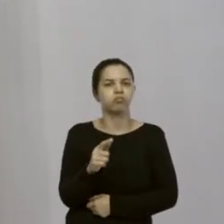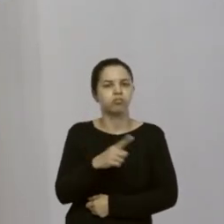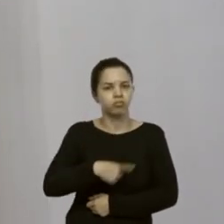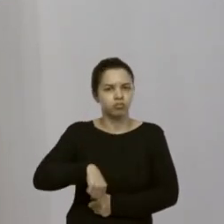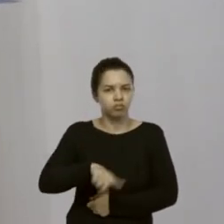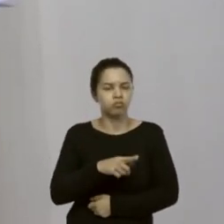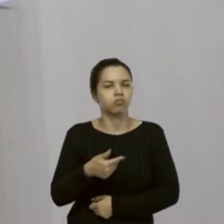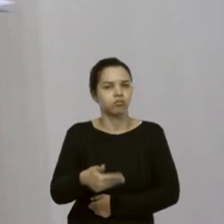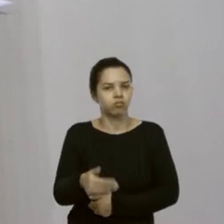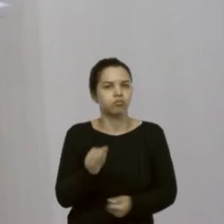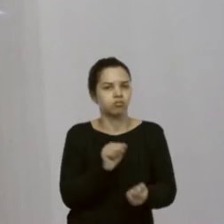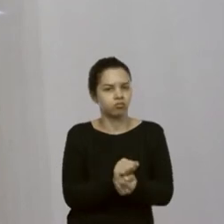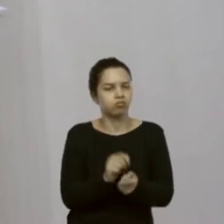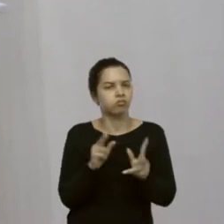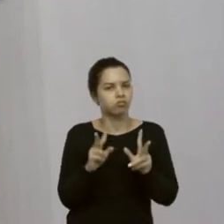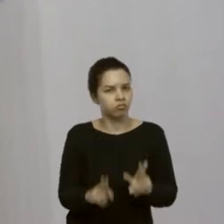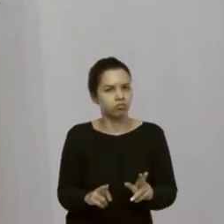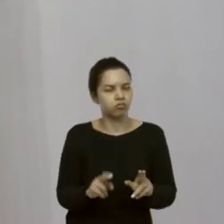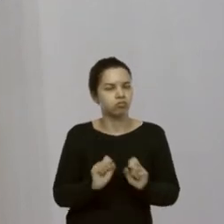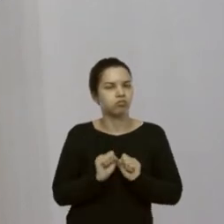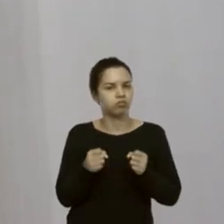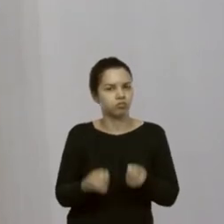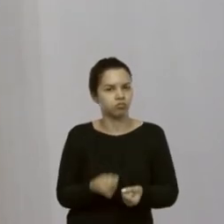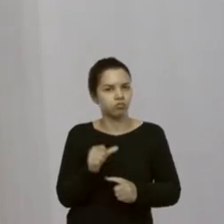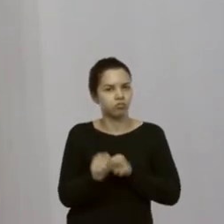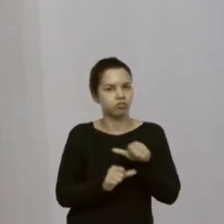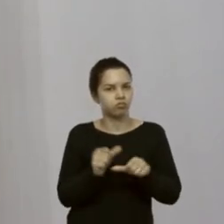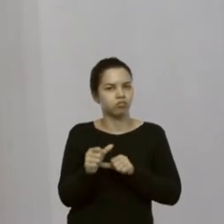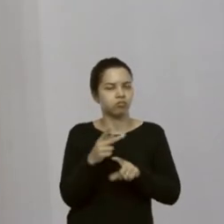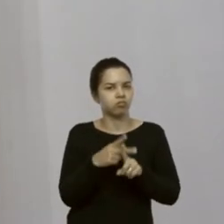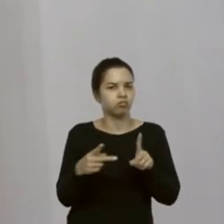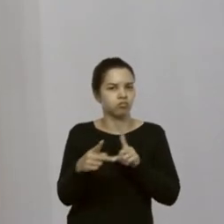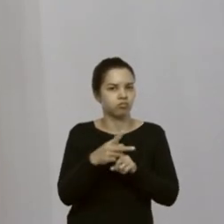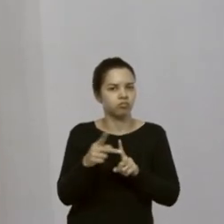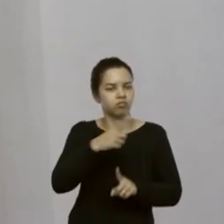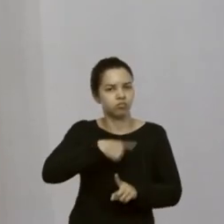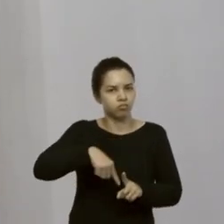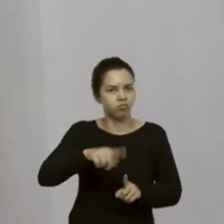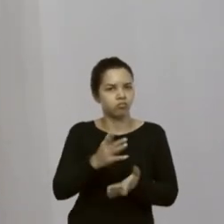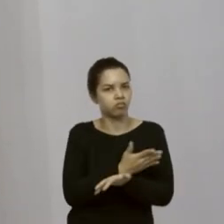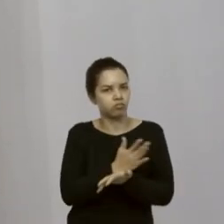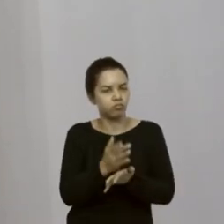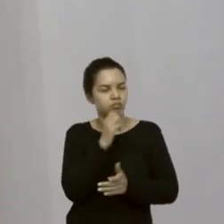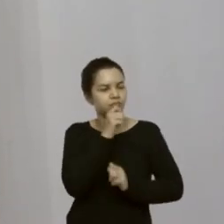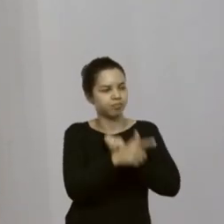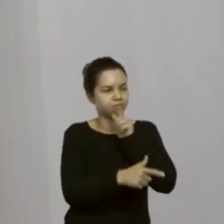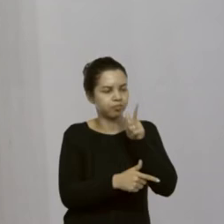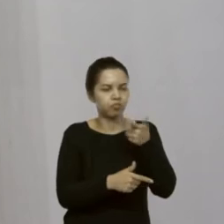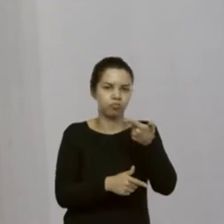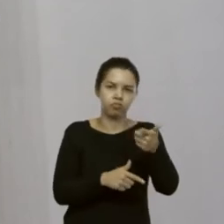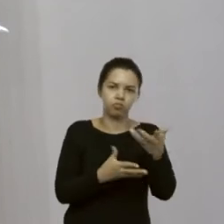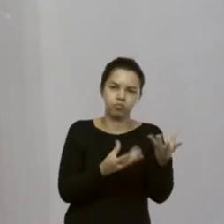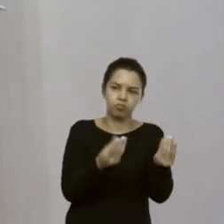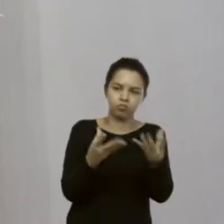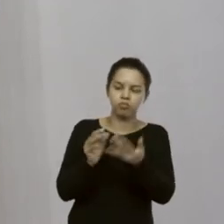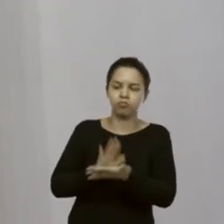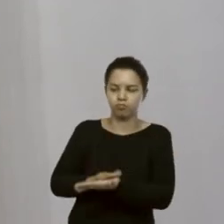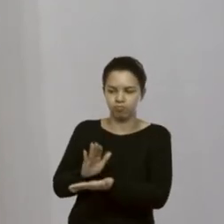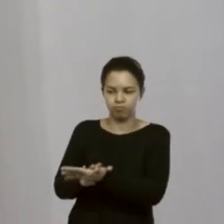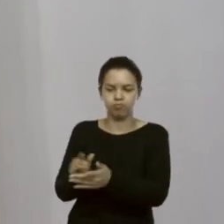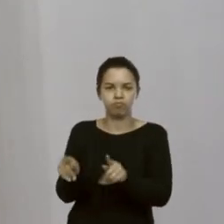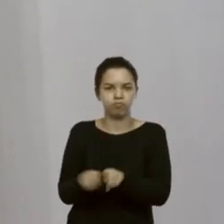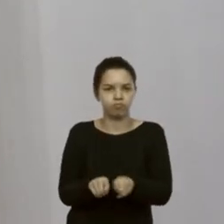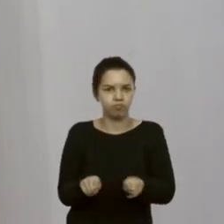defesa da reforma previdenciária, quando nossa ação foi criticada por alguns, mas elogiada por muitos. Evidente que